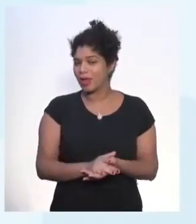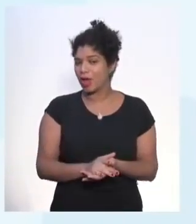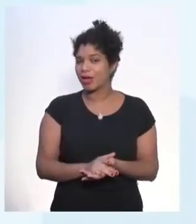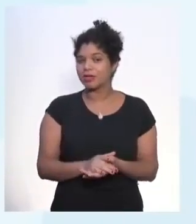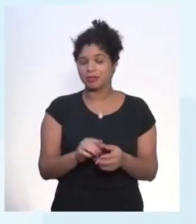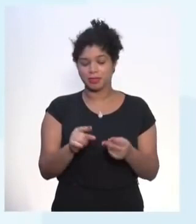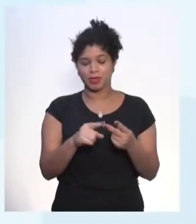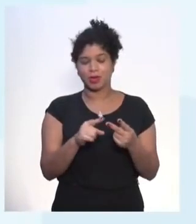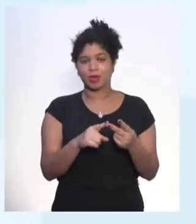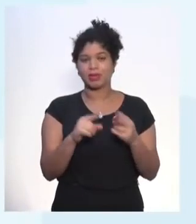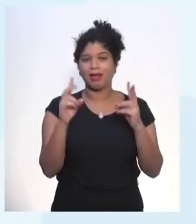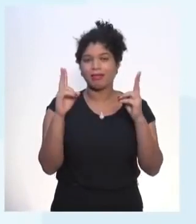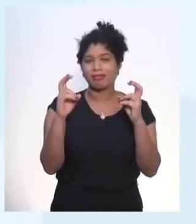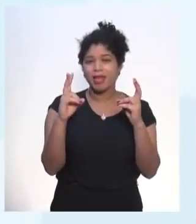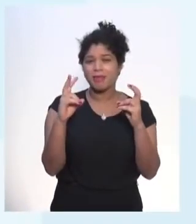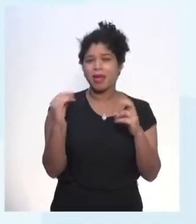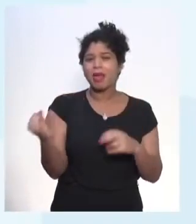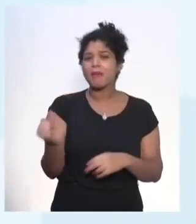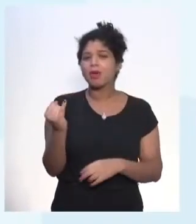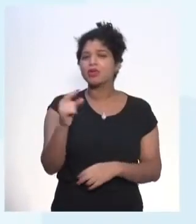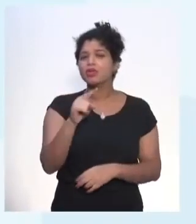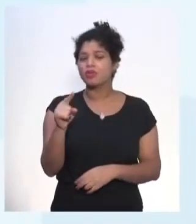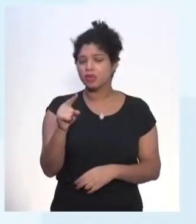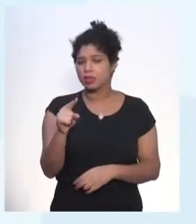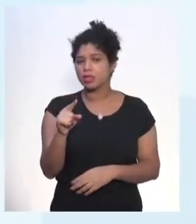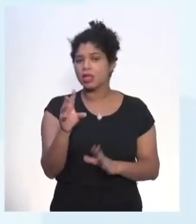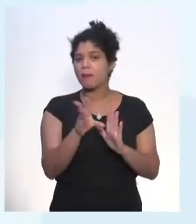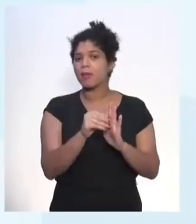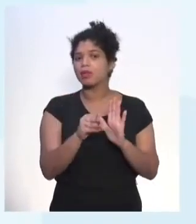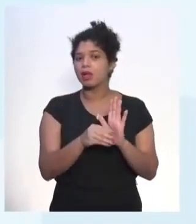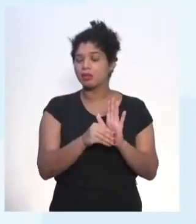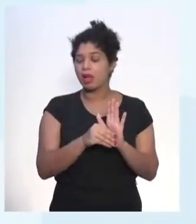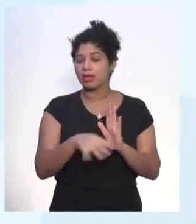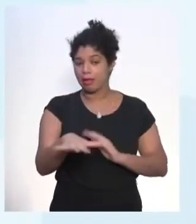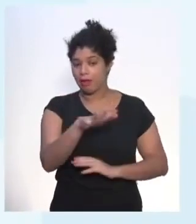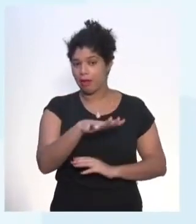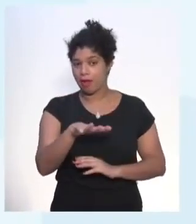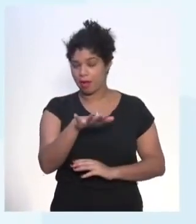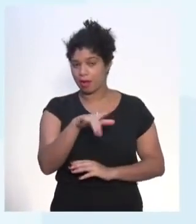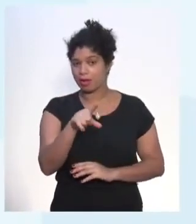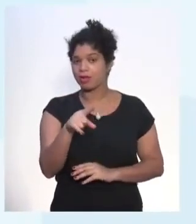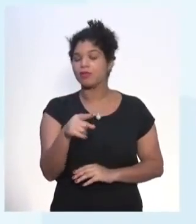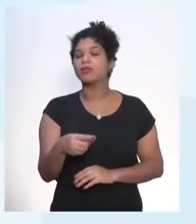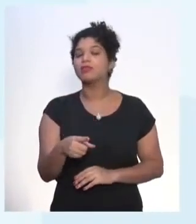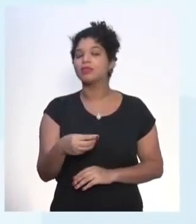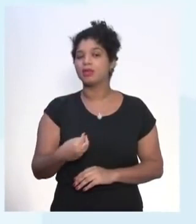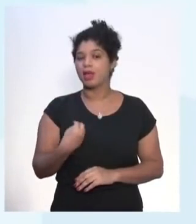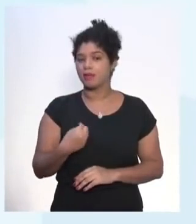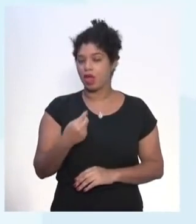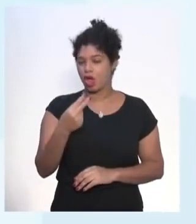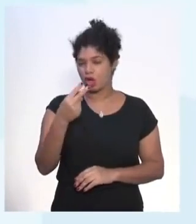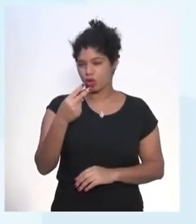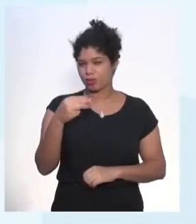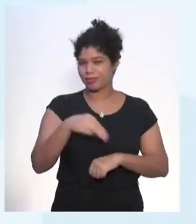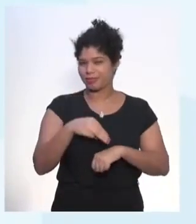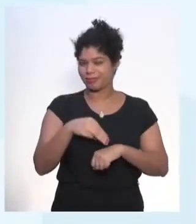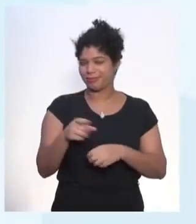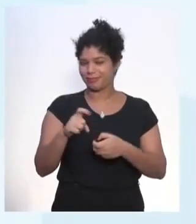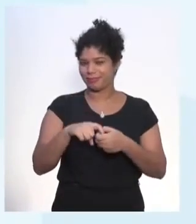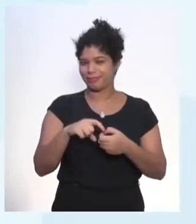temática vocês acham que seria importante abordar, que tem a ver com a região onde vocês moram? Respondam para a gente em 2 minutinhos, a gente